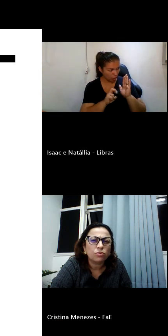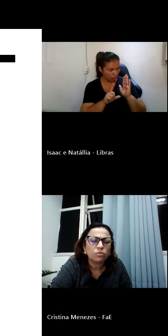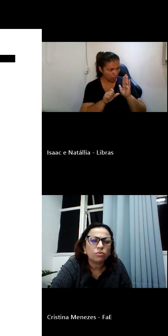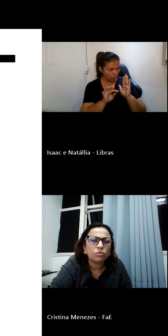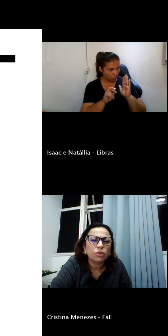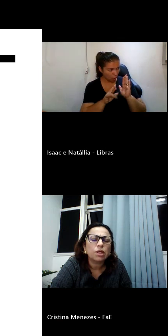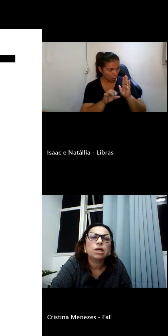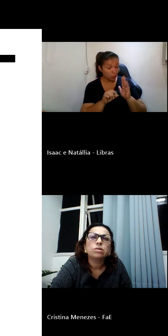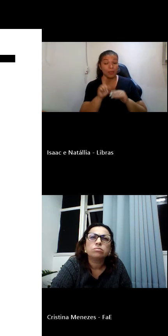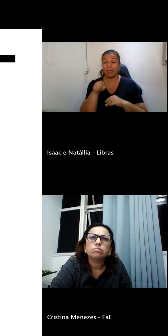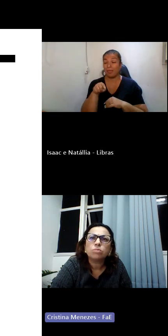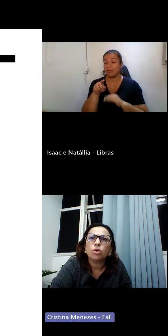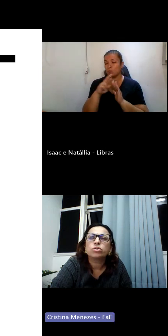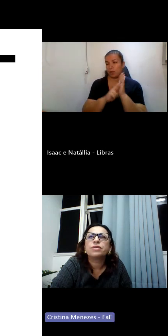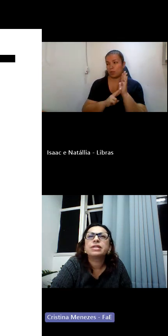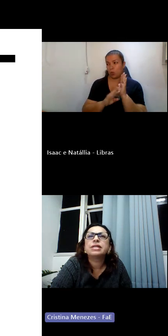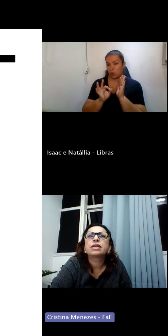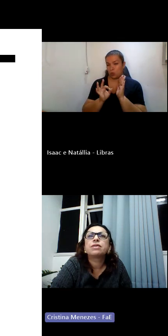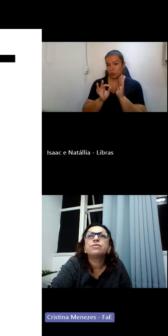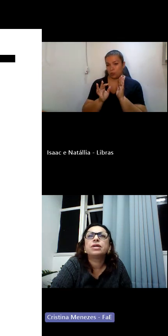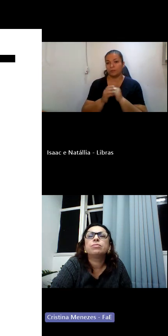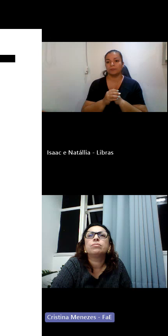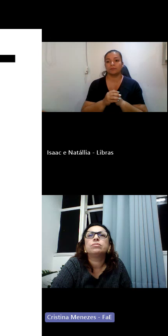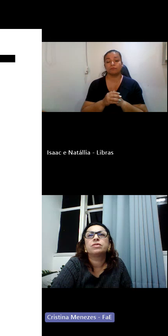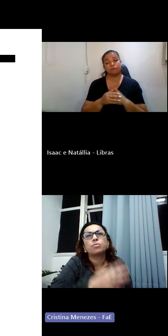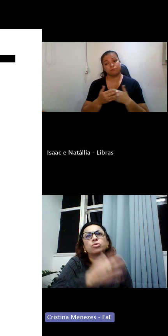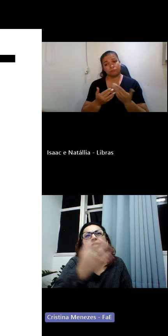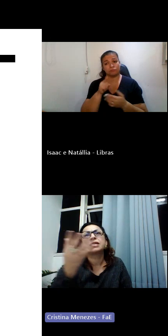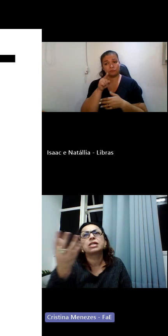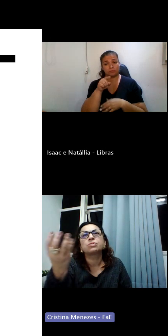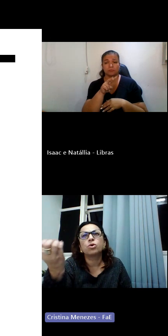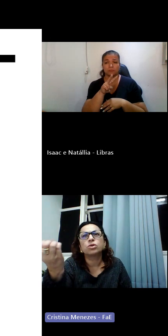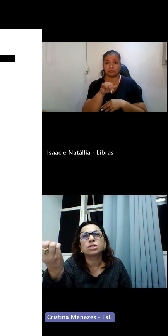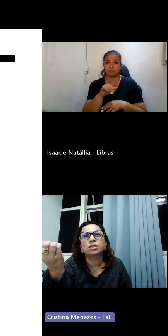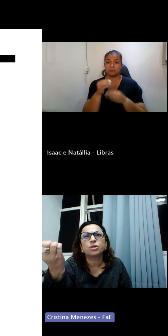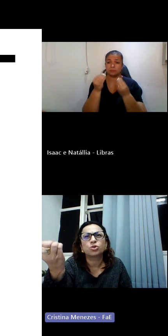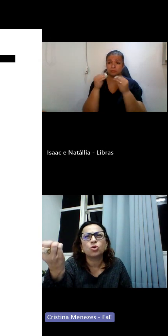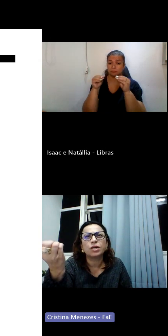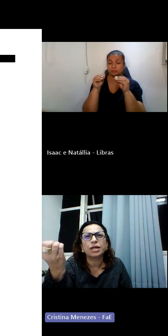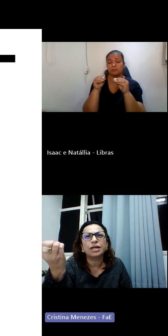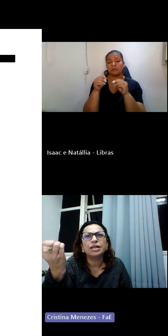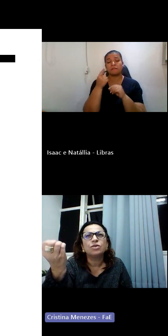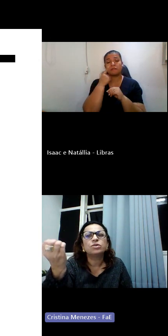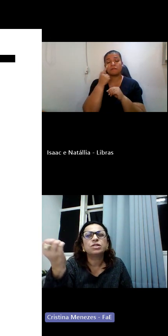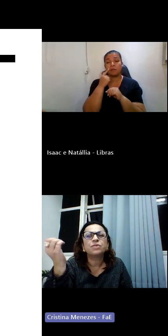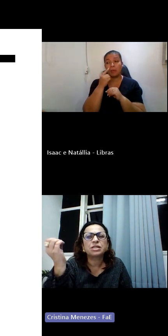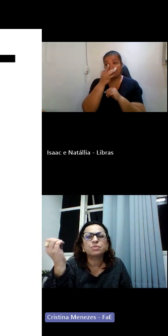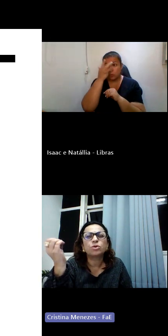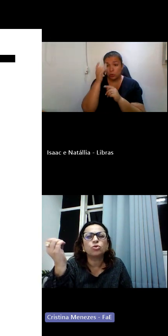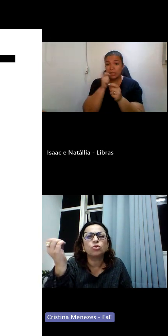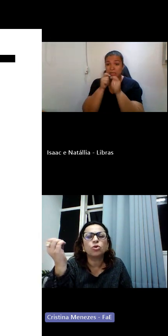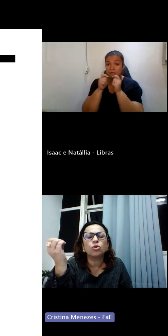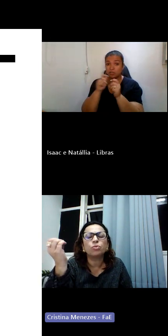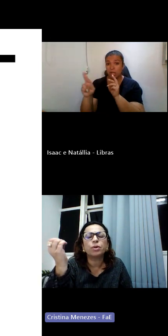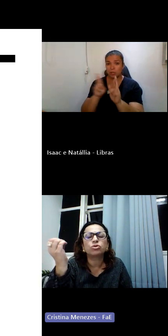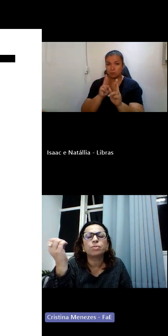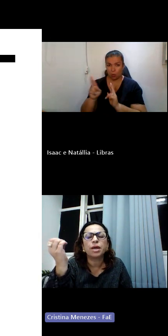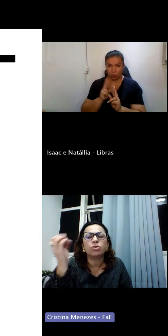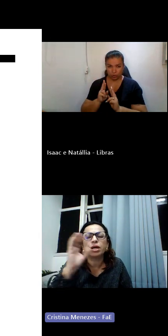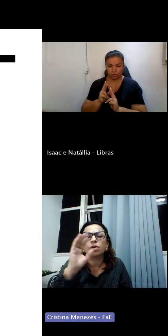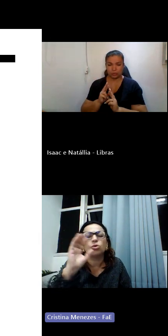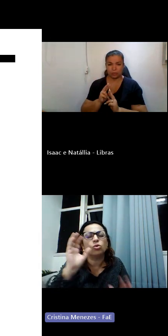relatório. Bom, você vai descrever, você vai buscar as respostas da pessoa, né? Você fez pelo Google,